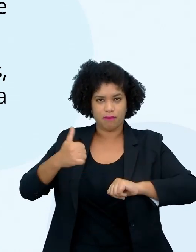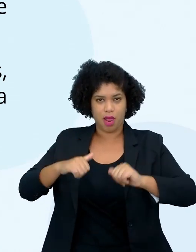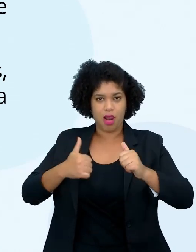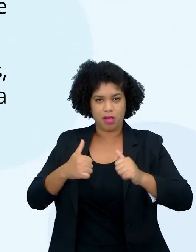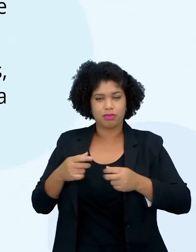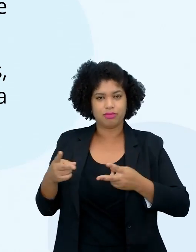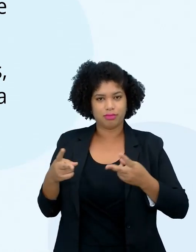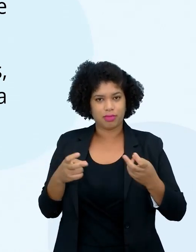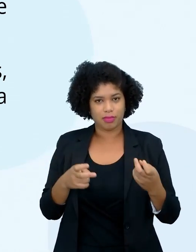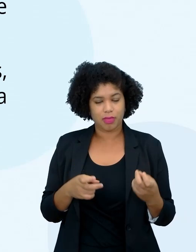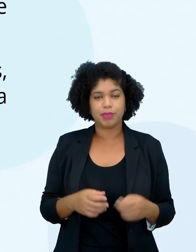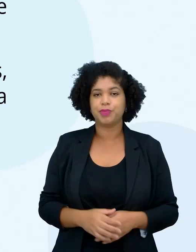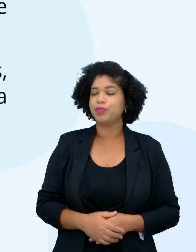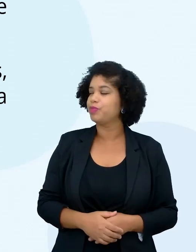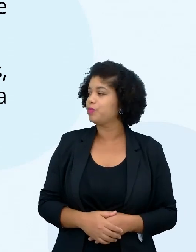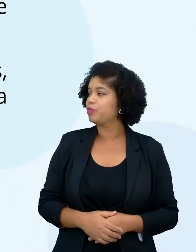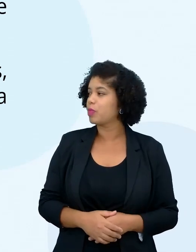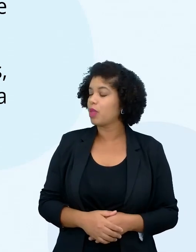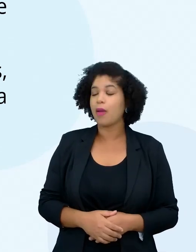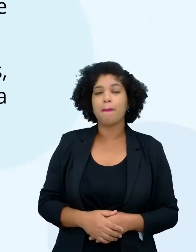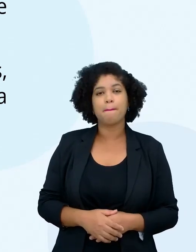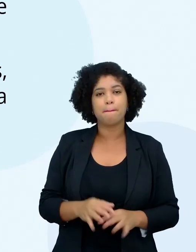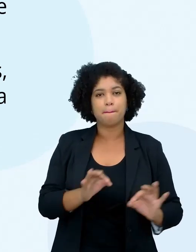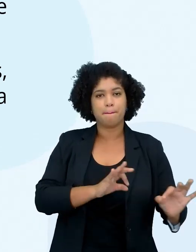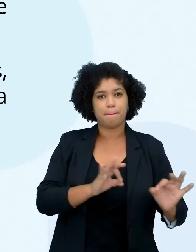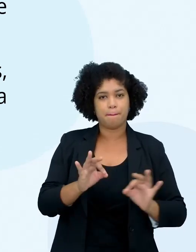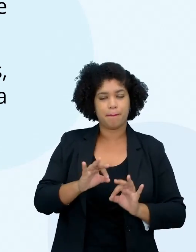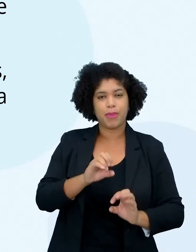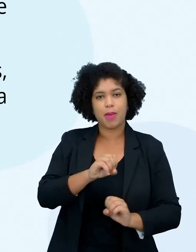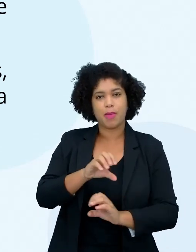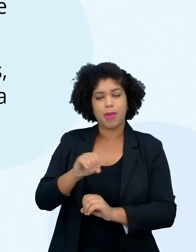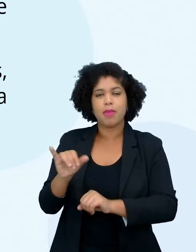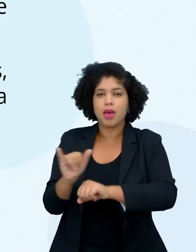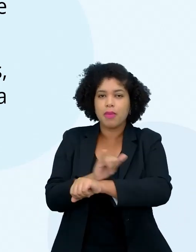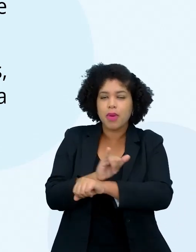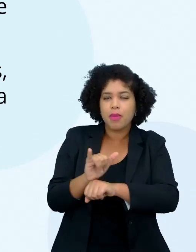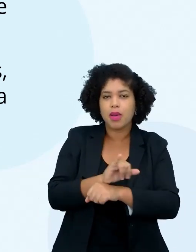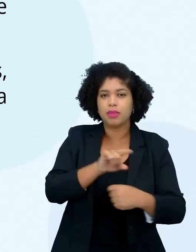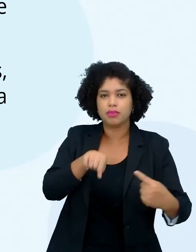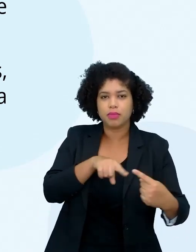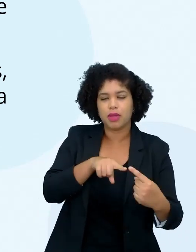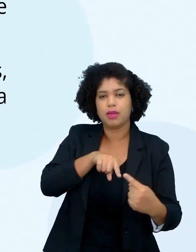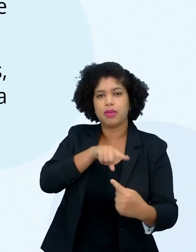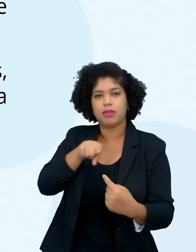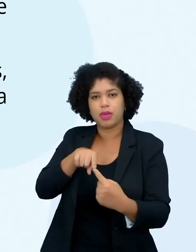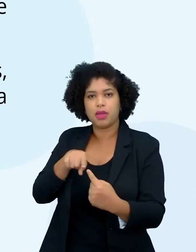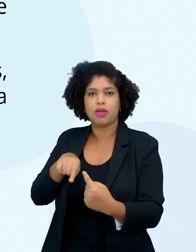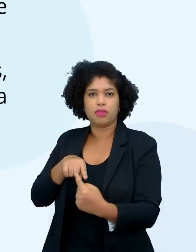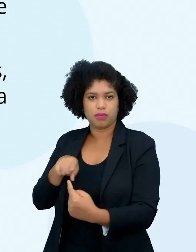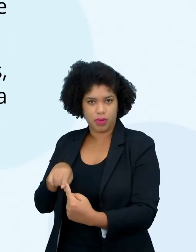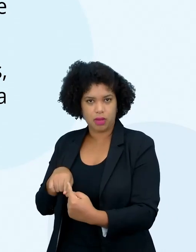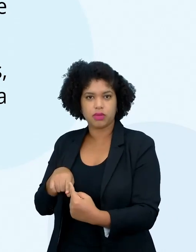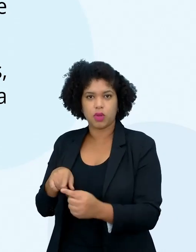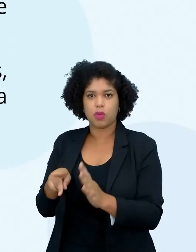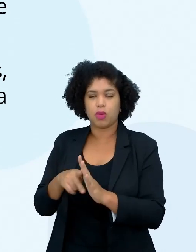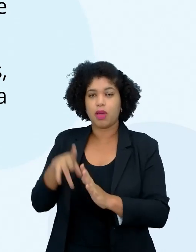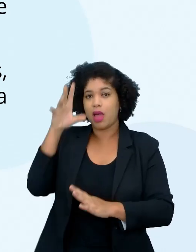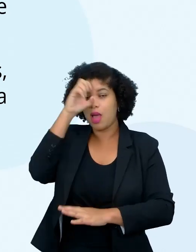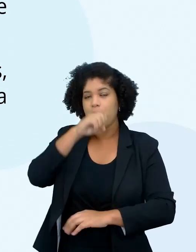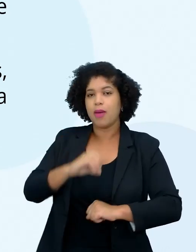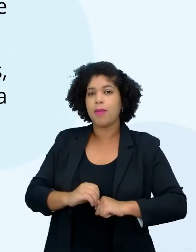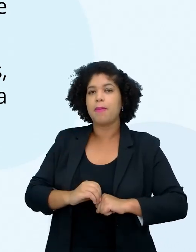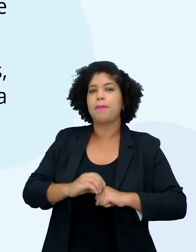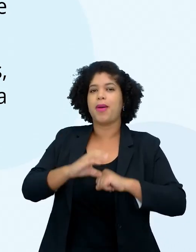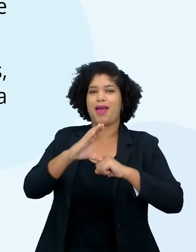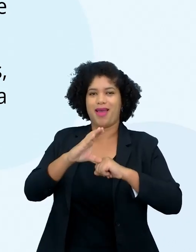também planejar o ensino, elaborando estratégias, objetivos e avaliações de forma a garantir a aprendizagem